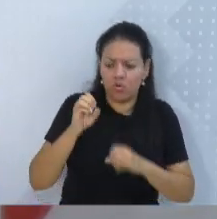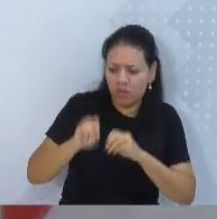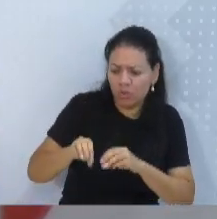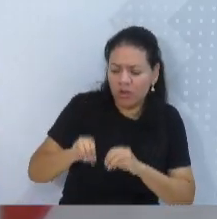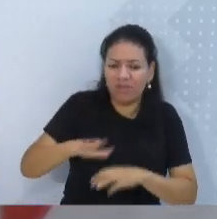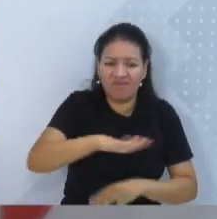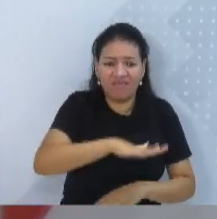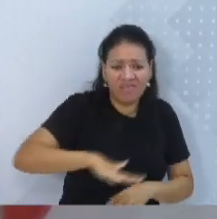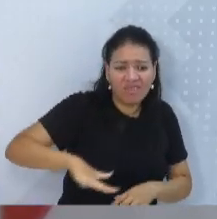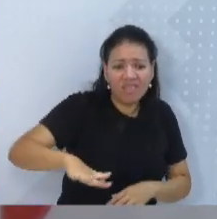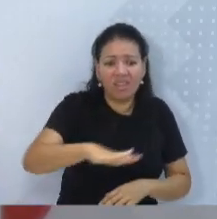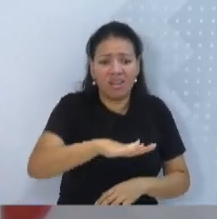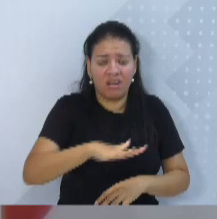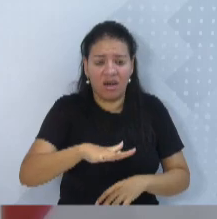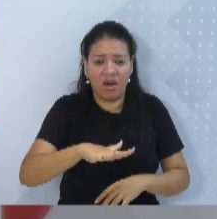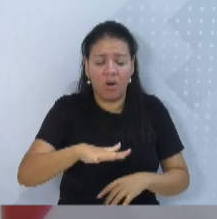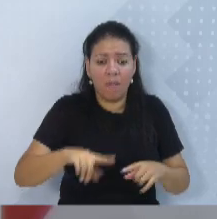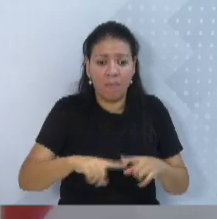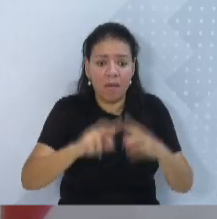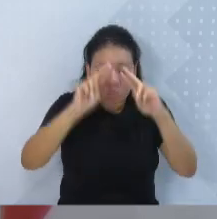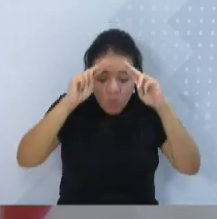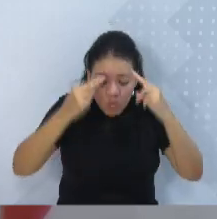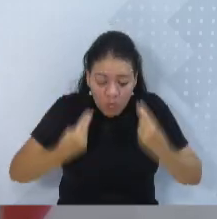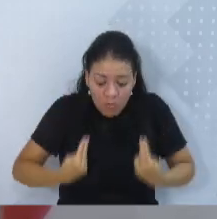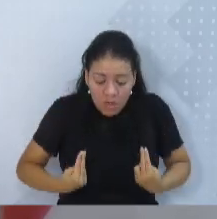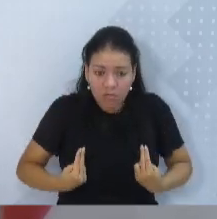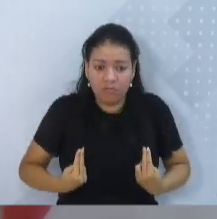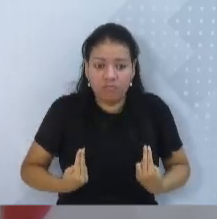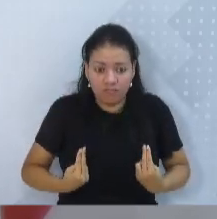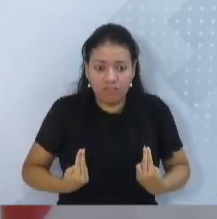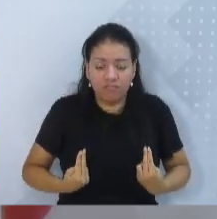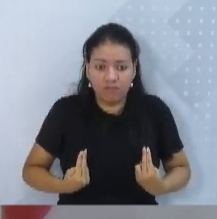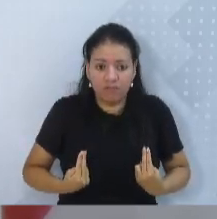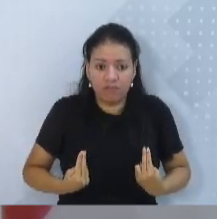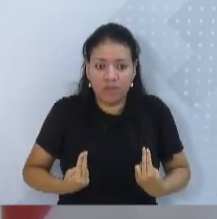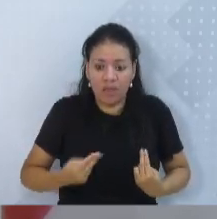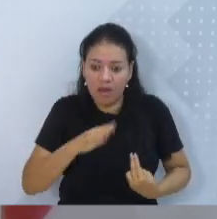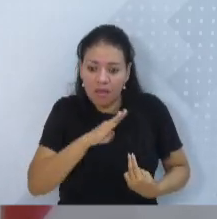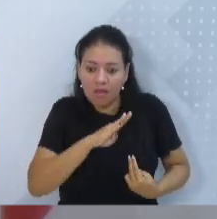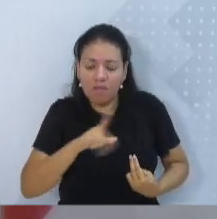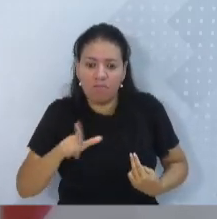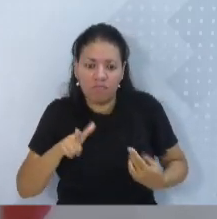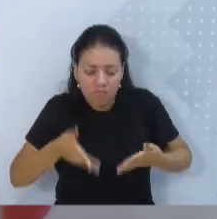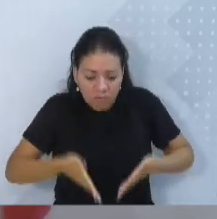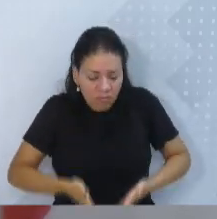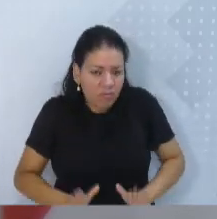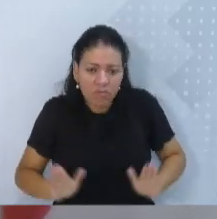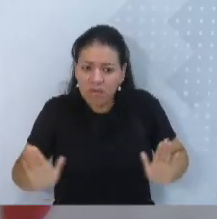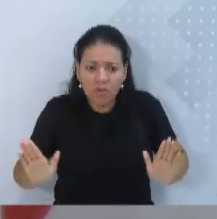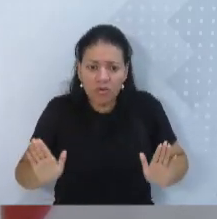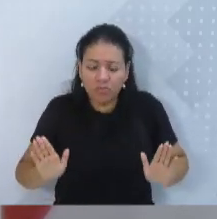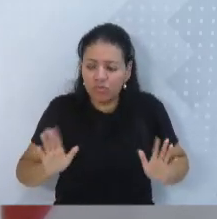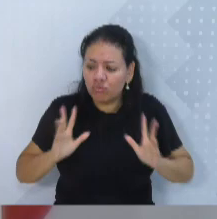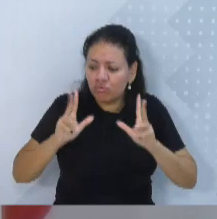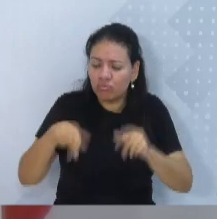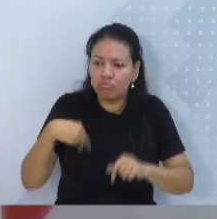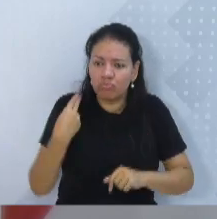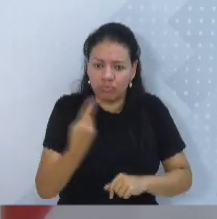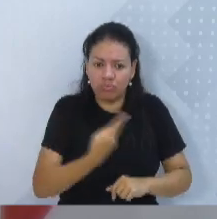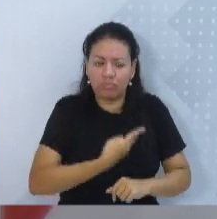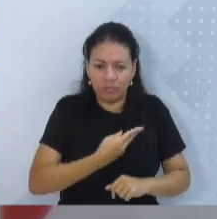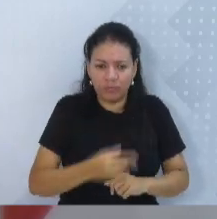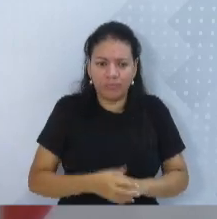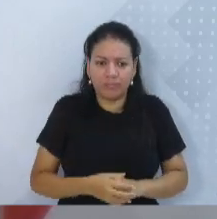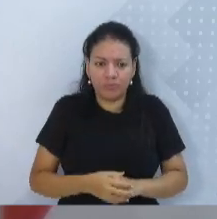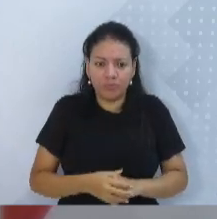geral Mas eles são seres humanos eles são blumenauenses como todos nós aqui então